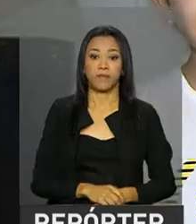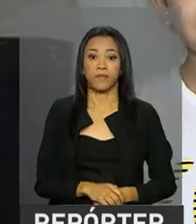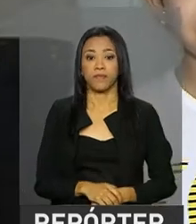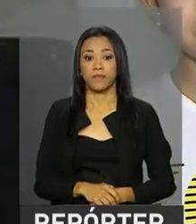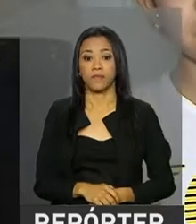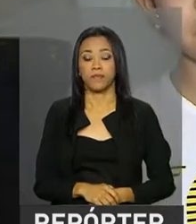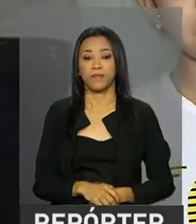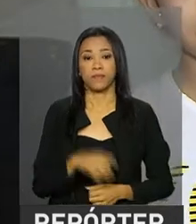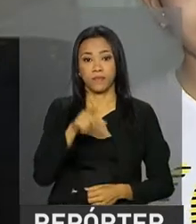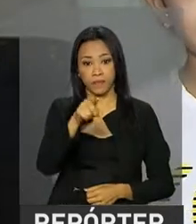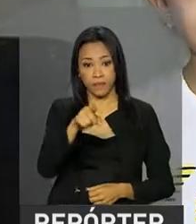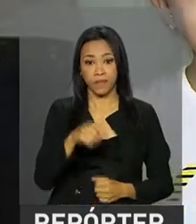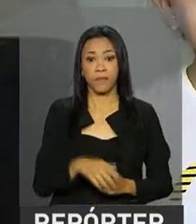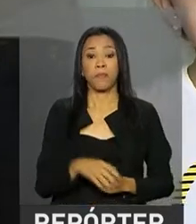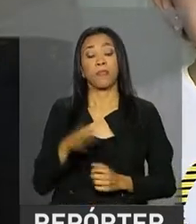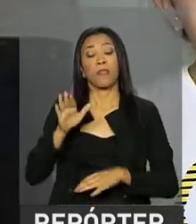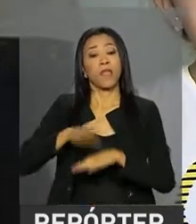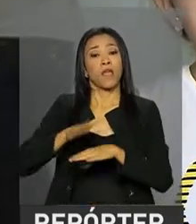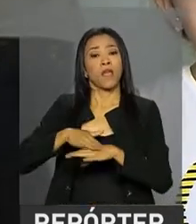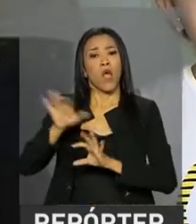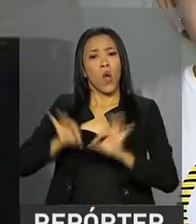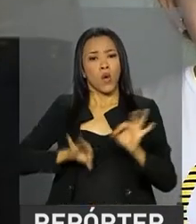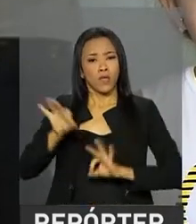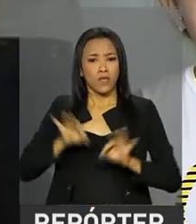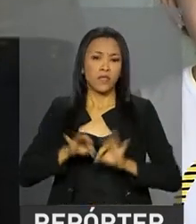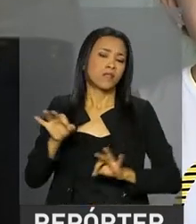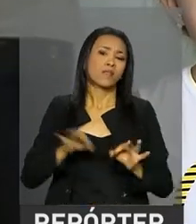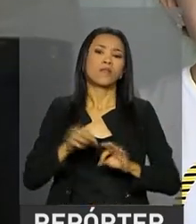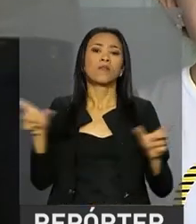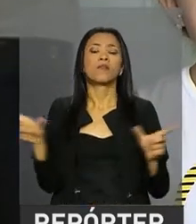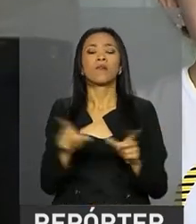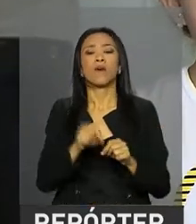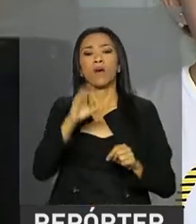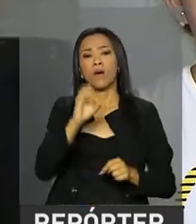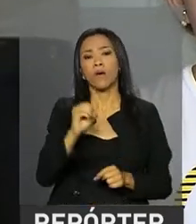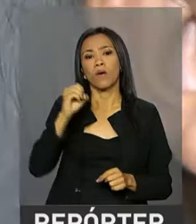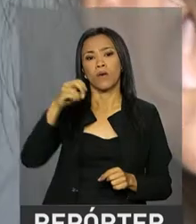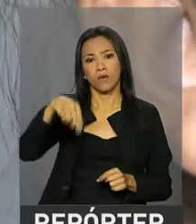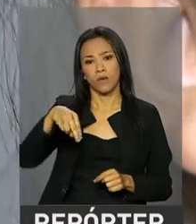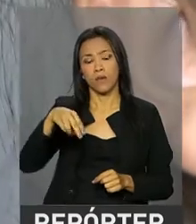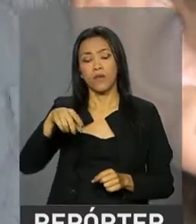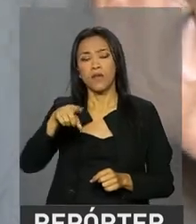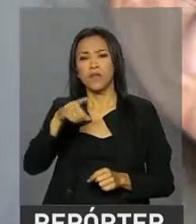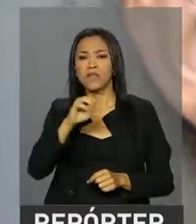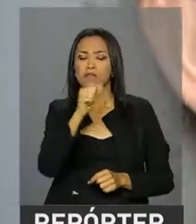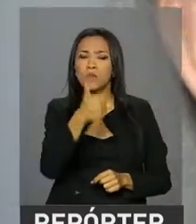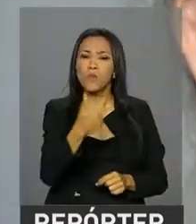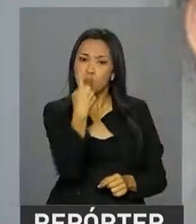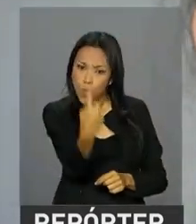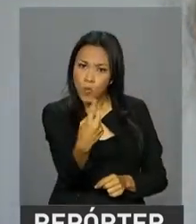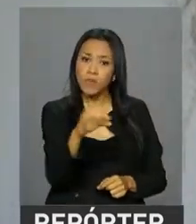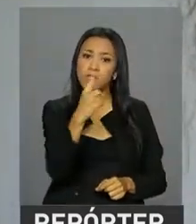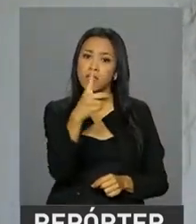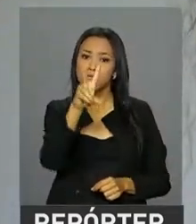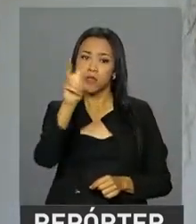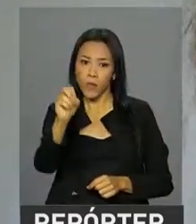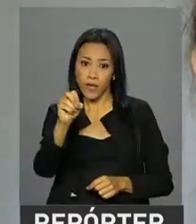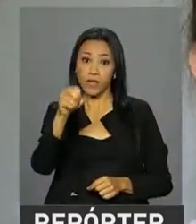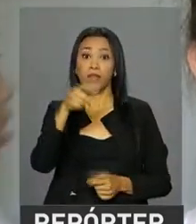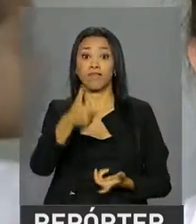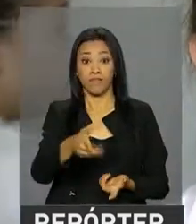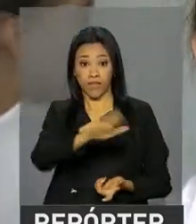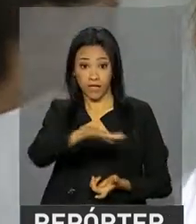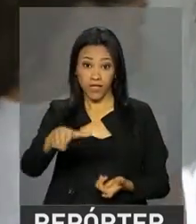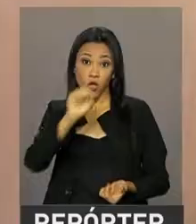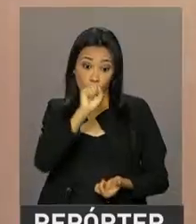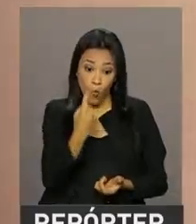de acordo com a organização mundial da saúde uma em cada 650 crianças nascidas no brasil tem lábio